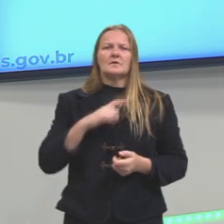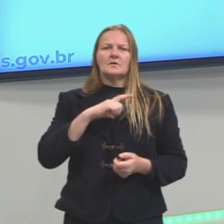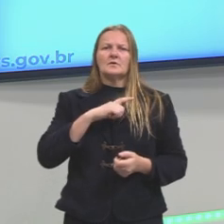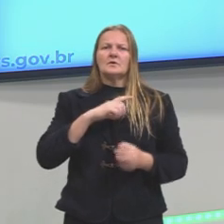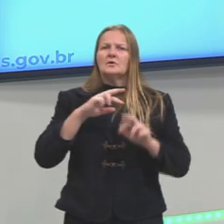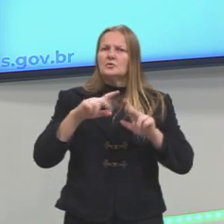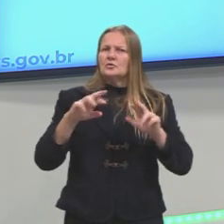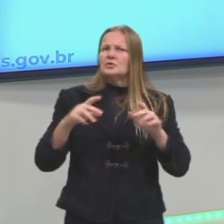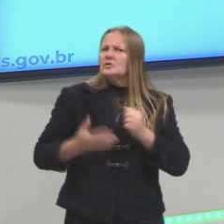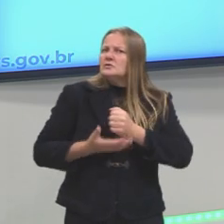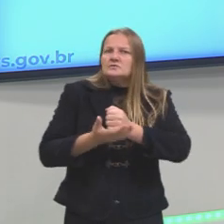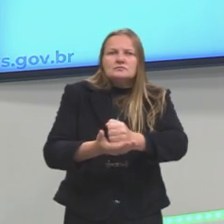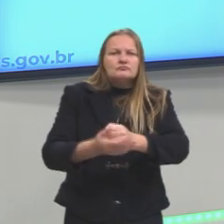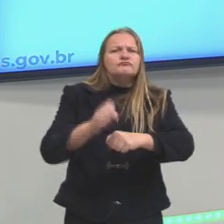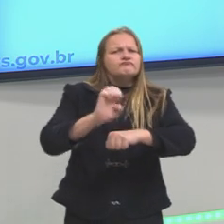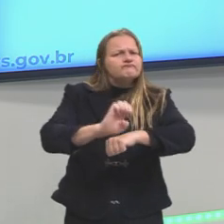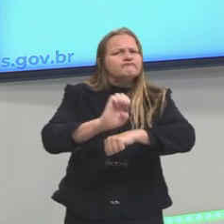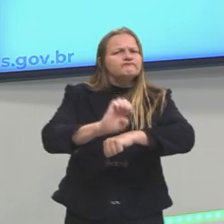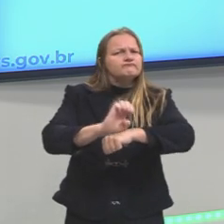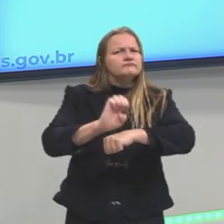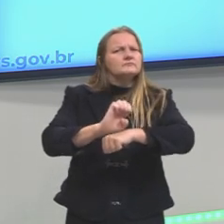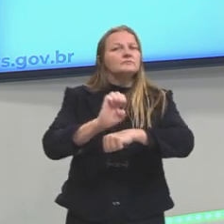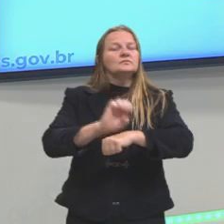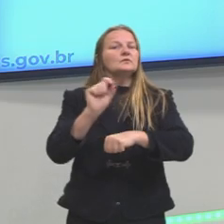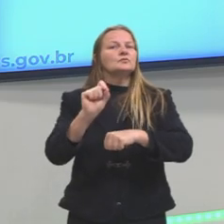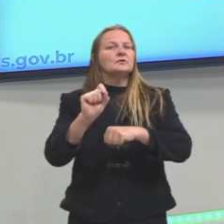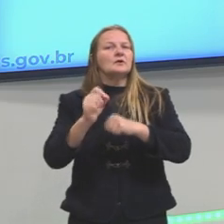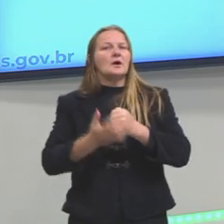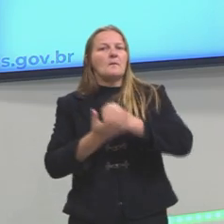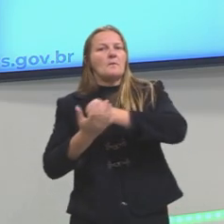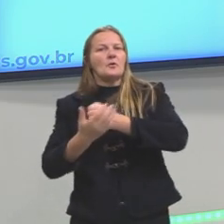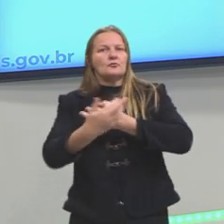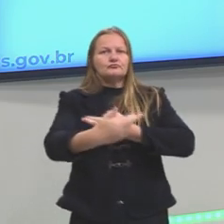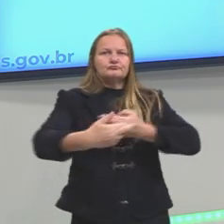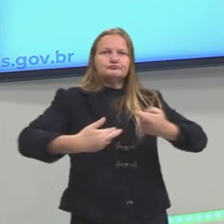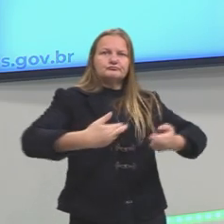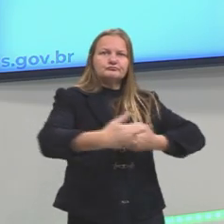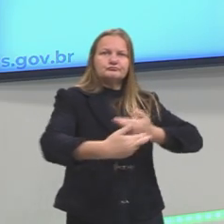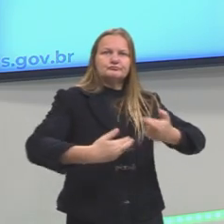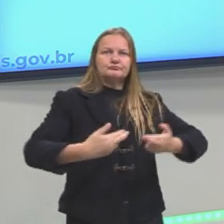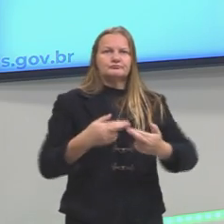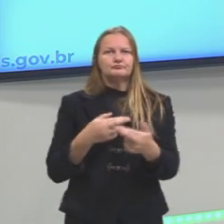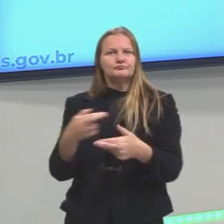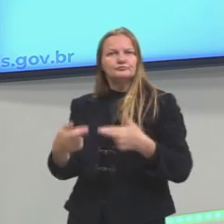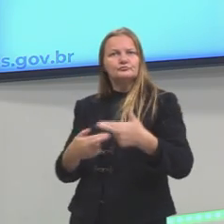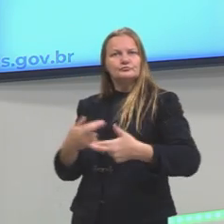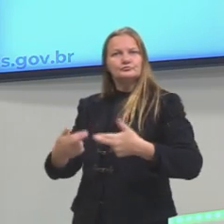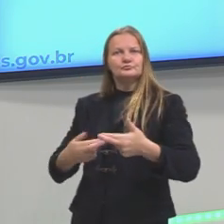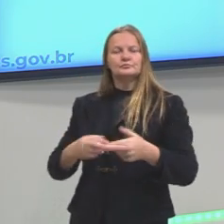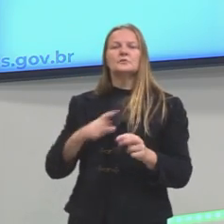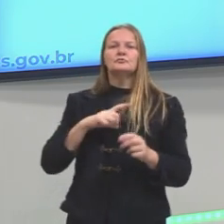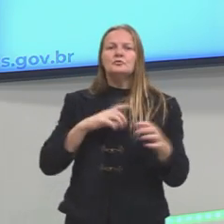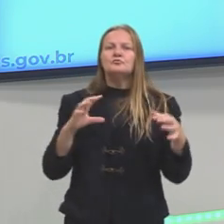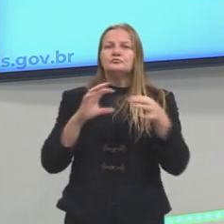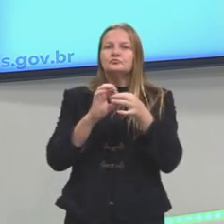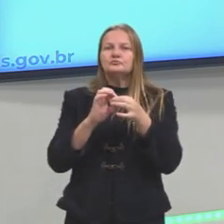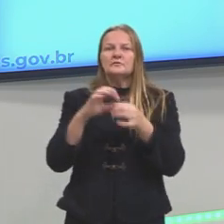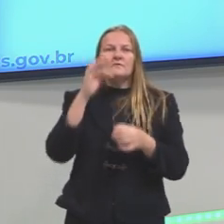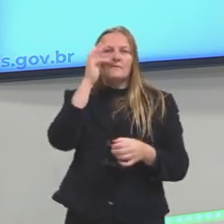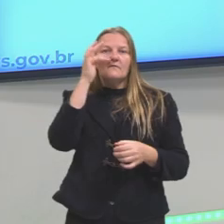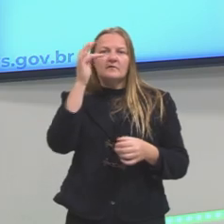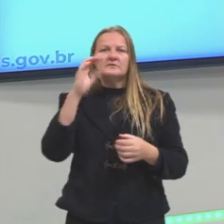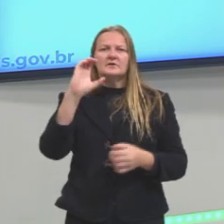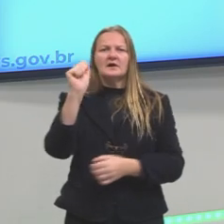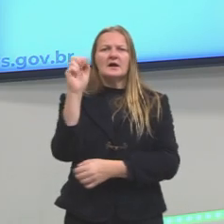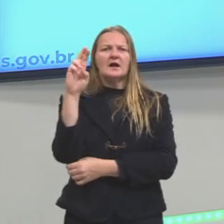vivendo a igreja apoia o estado e o estado apoia a igreja não é porque disputar a gente vai lembrar do império carolíngio na França né o